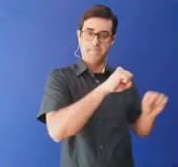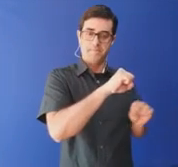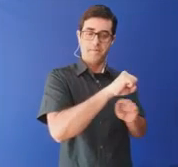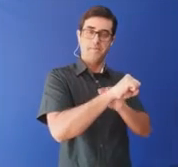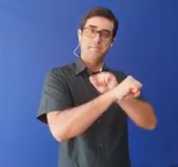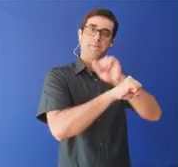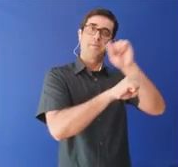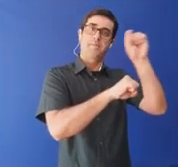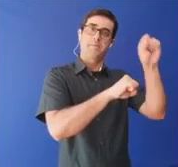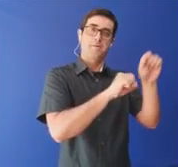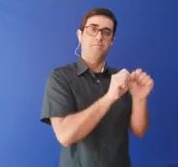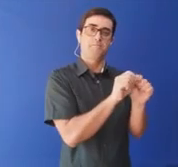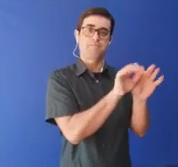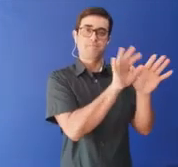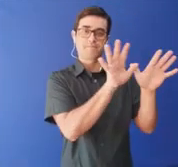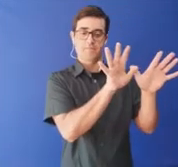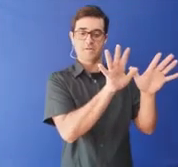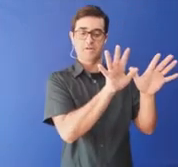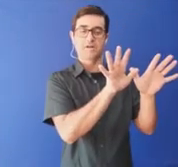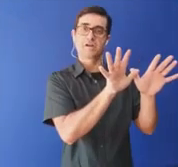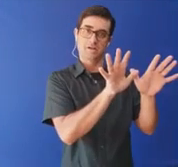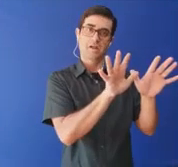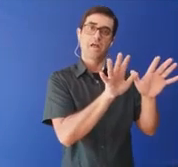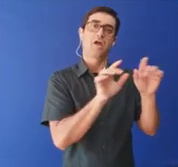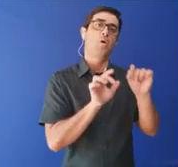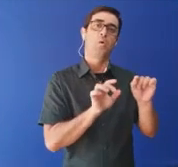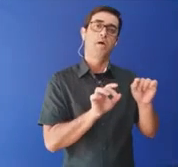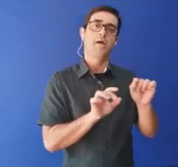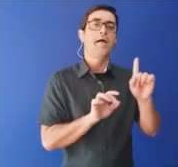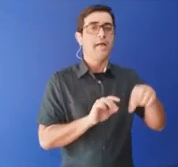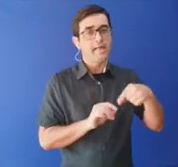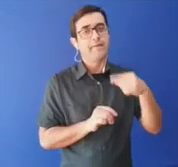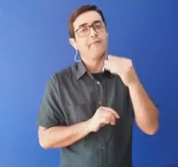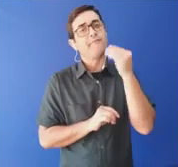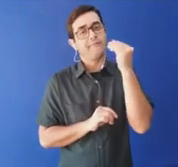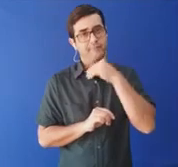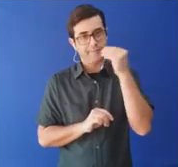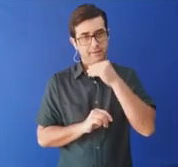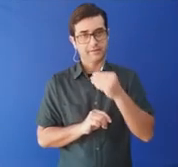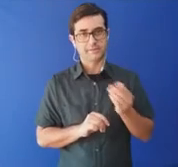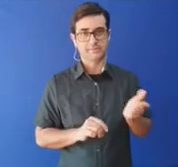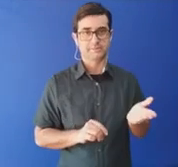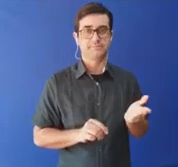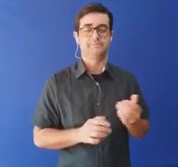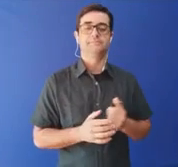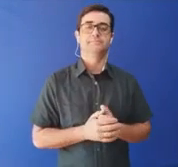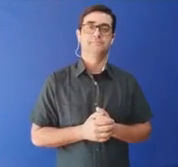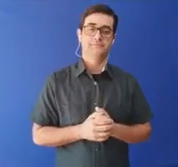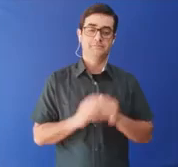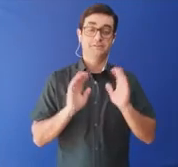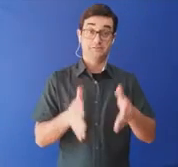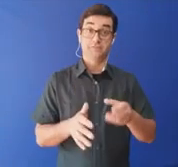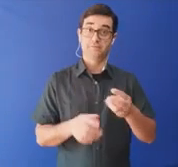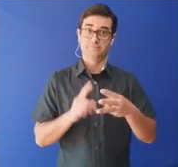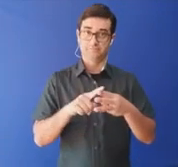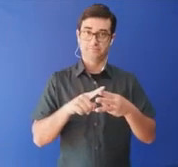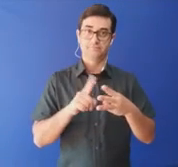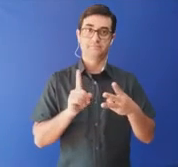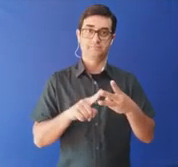na volta aqui, acaba que esses elétrons se repelem com esse aqui, então fazendo com que essa ligação seja mais